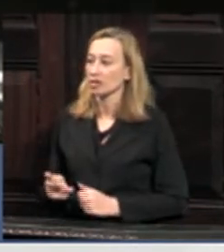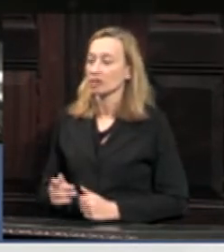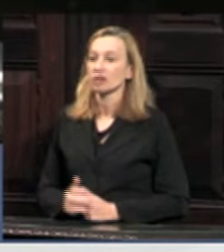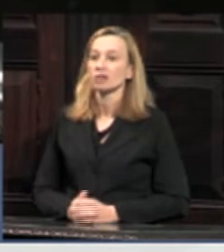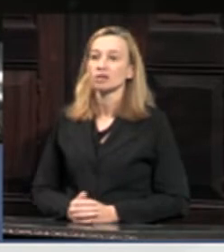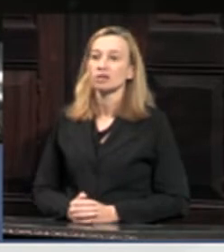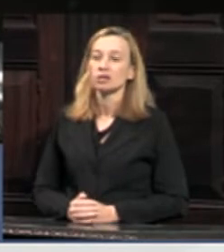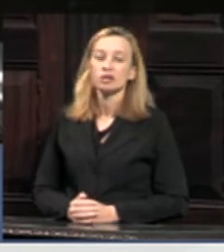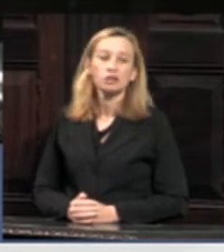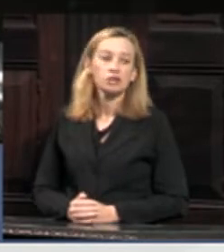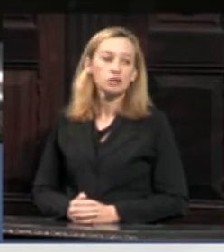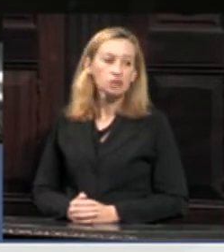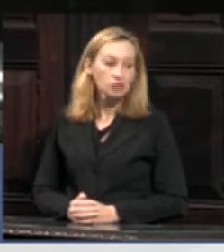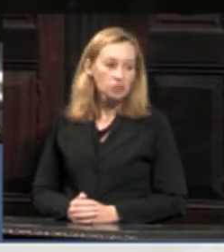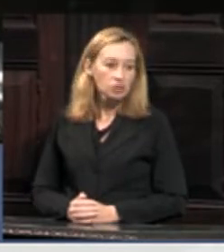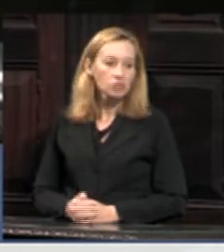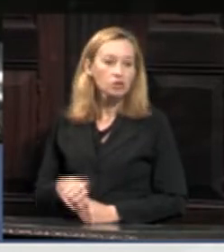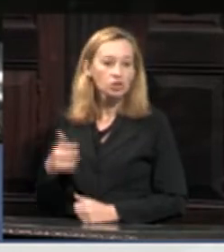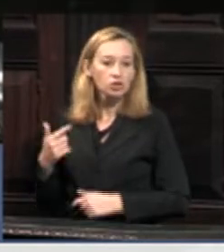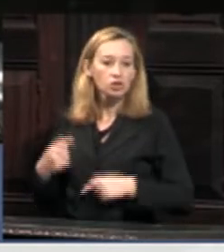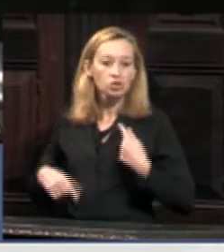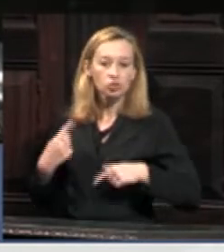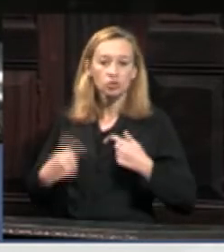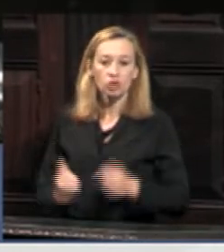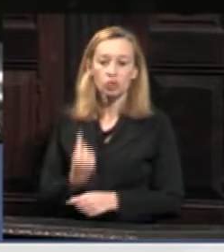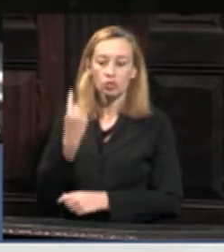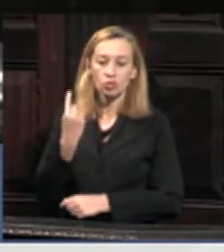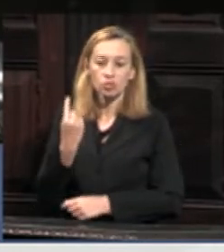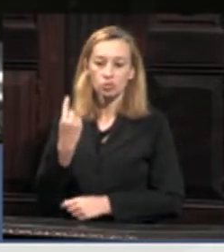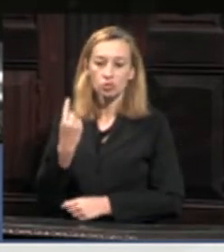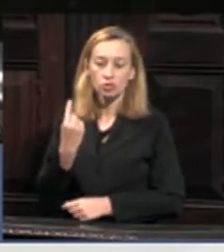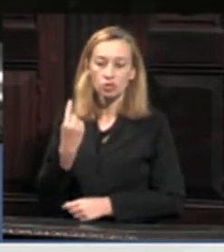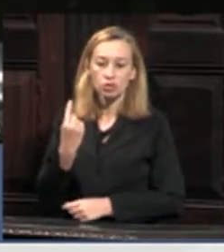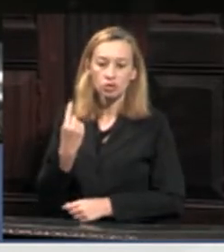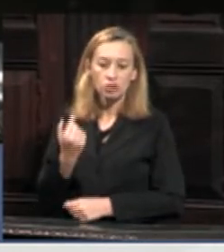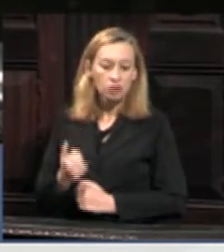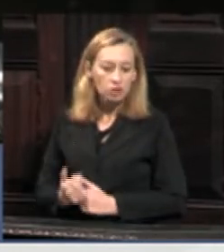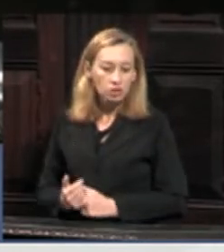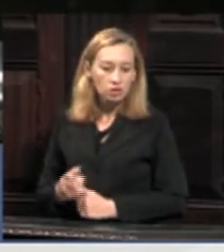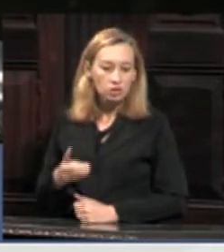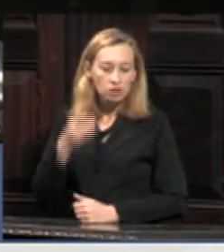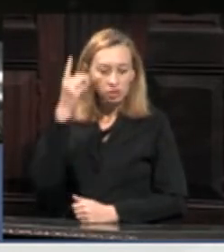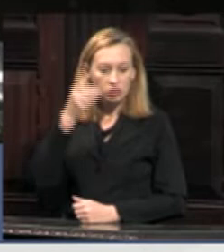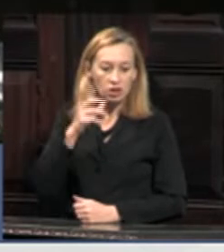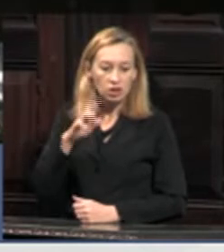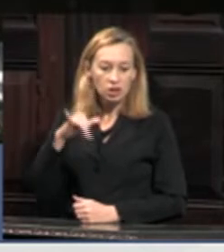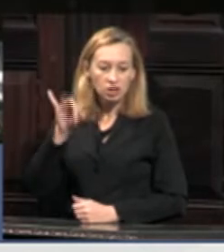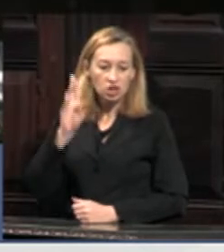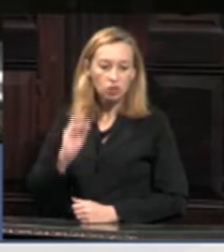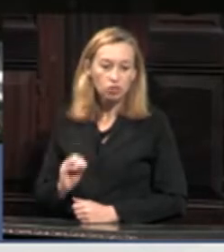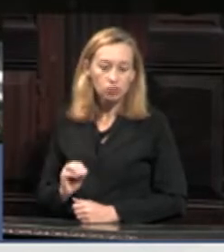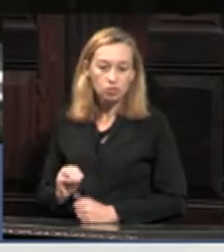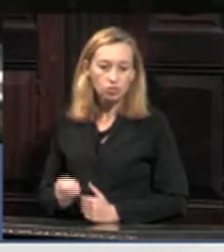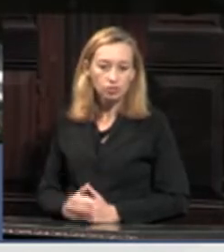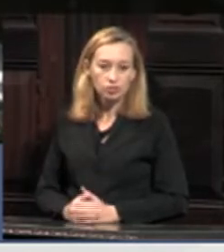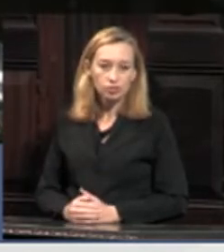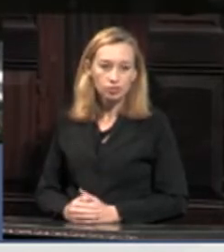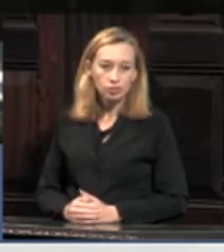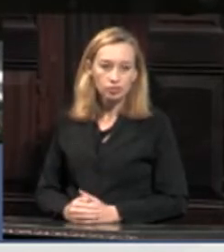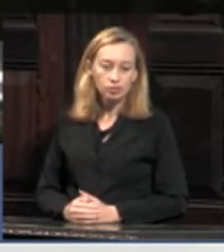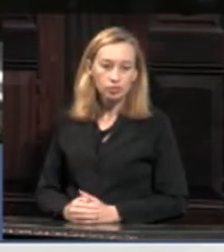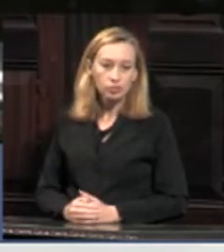promulgação. Em discussão única, indicação legislativa 123/2015, de autoria do deputado Iranildo Campos.